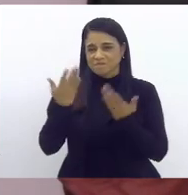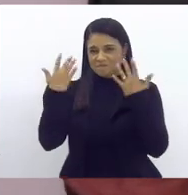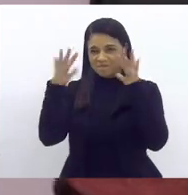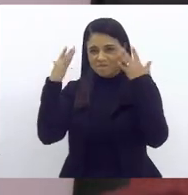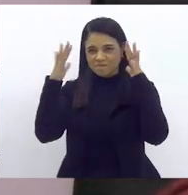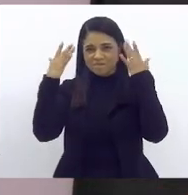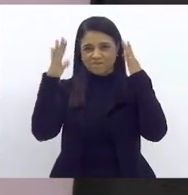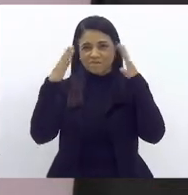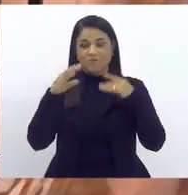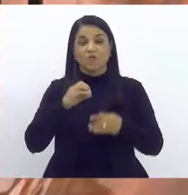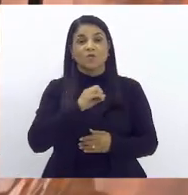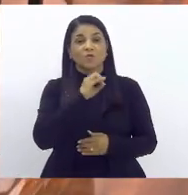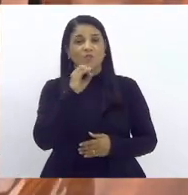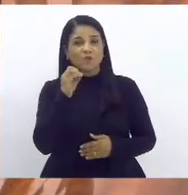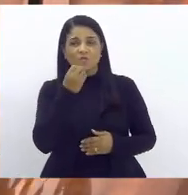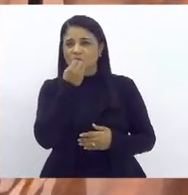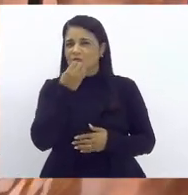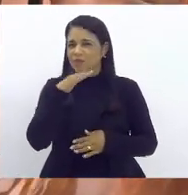Oi, gente,